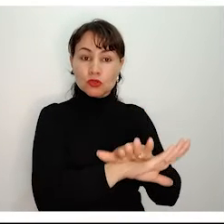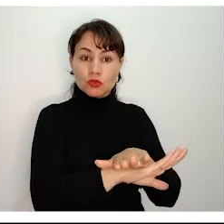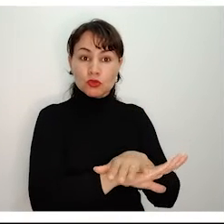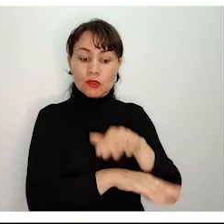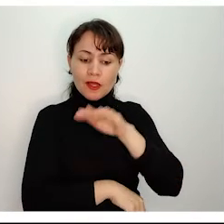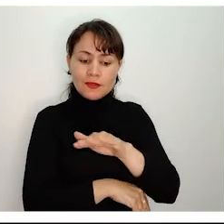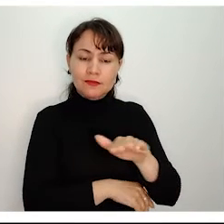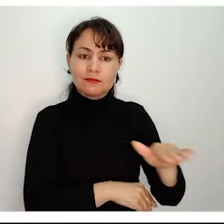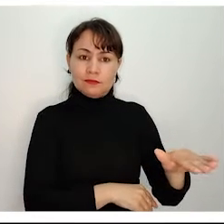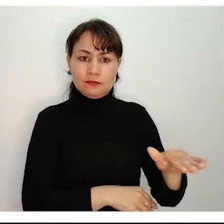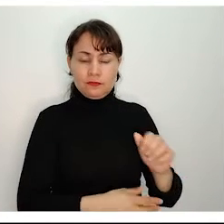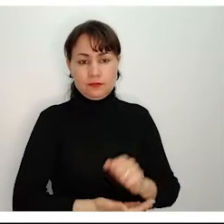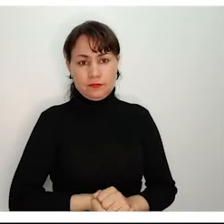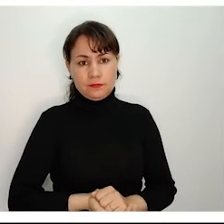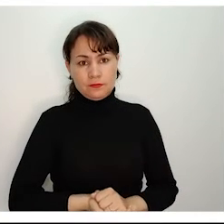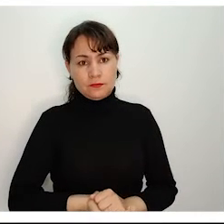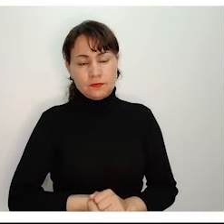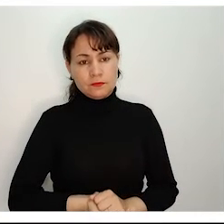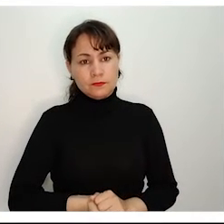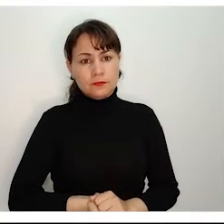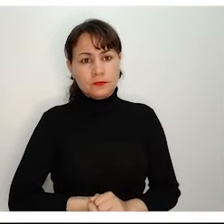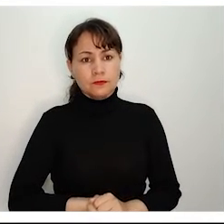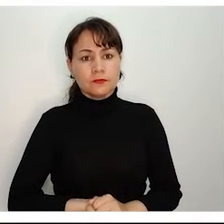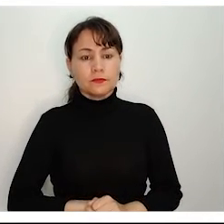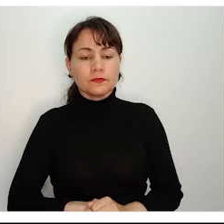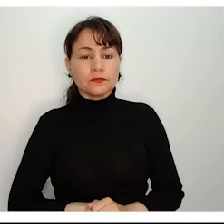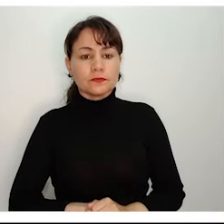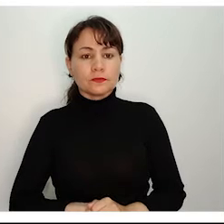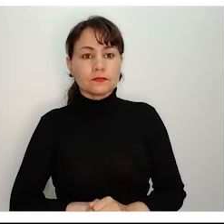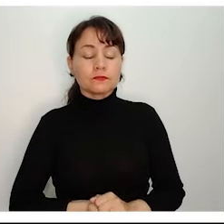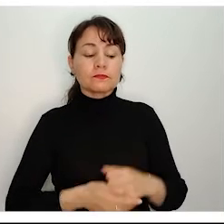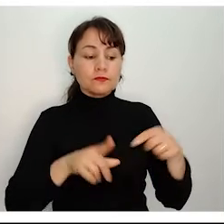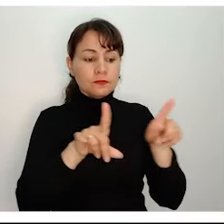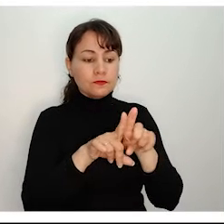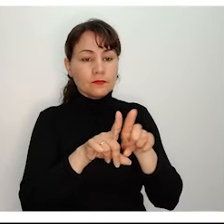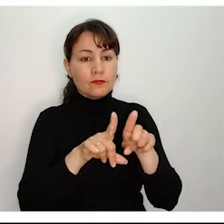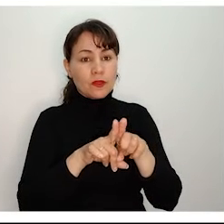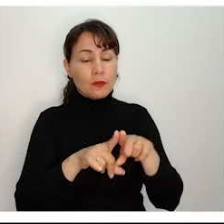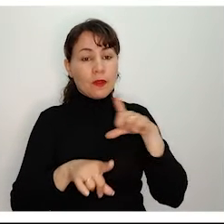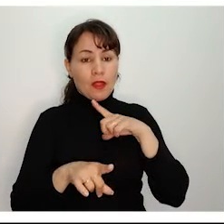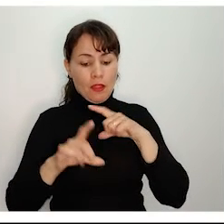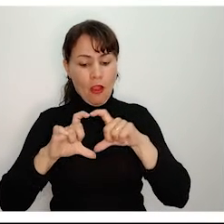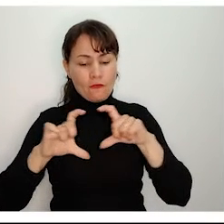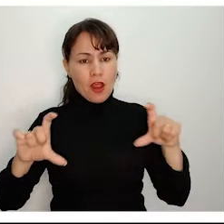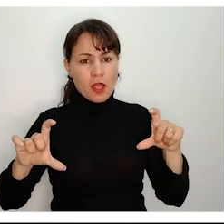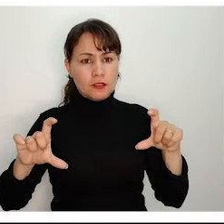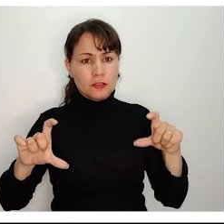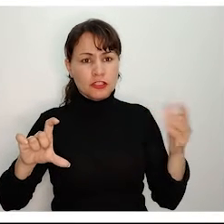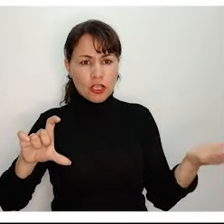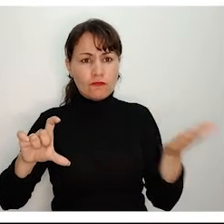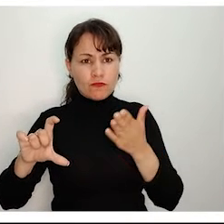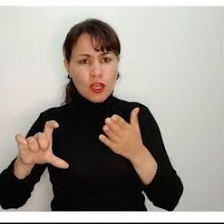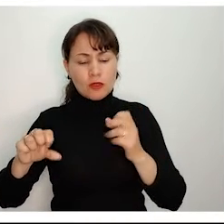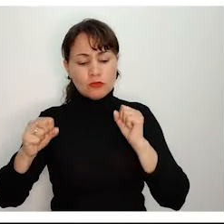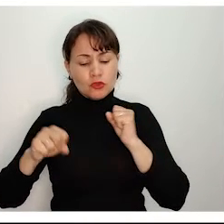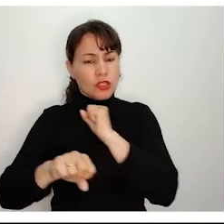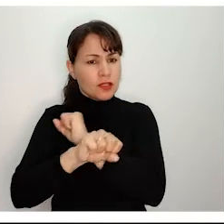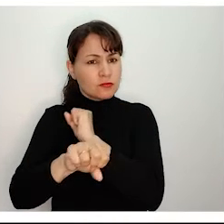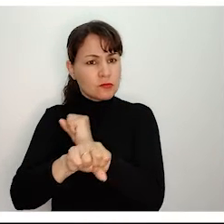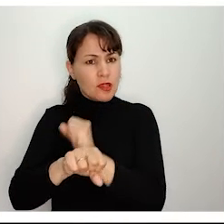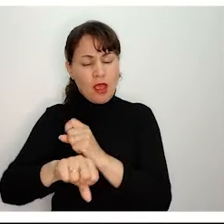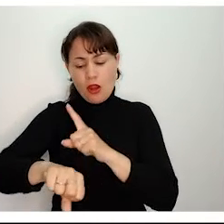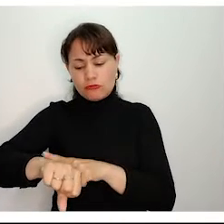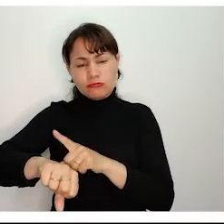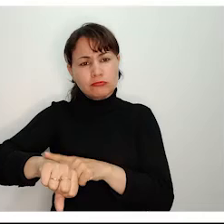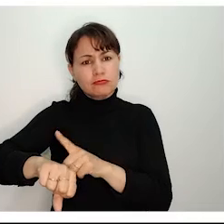uma ajuda a essa criança. Também tem a frase vamos dar